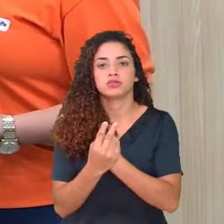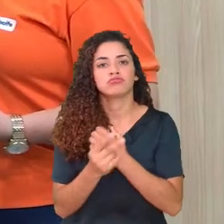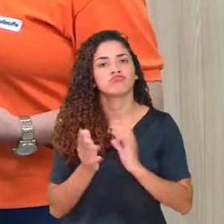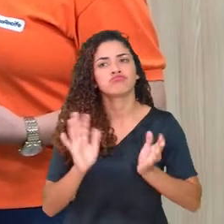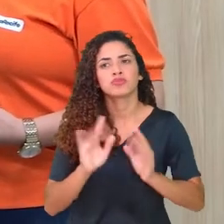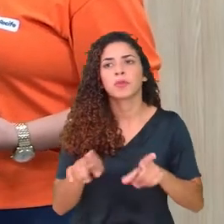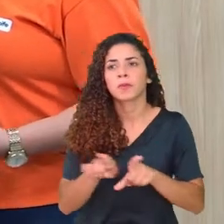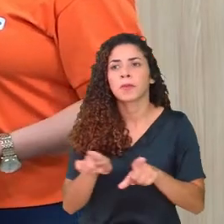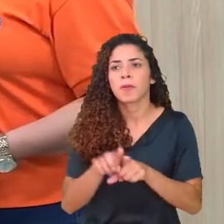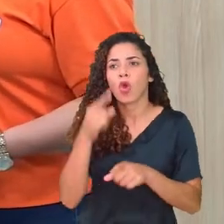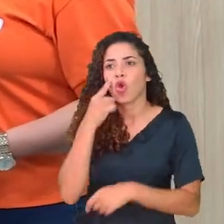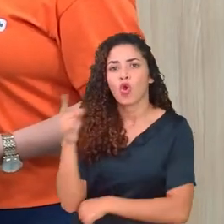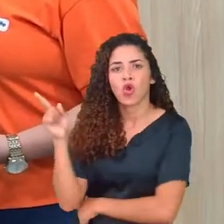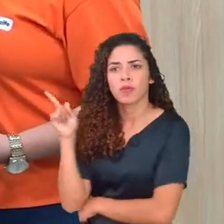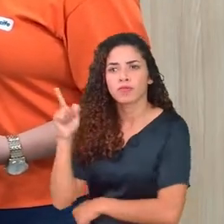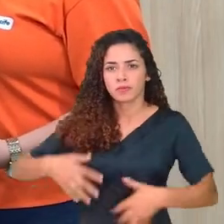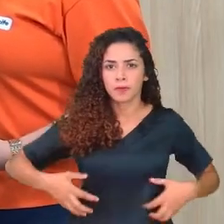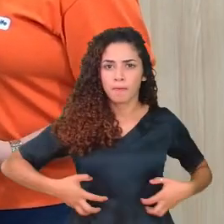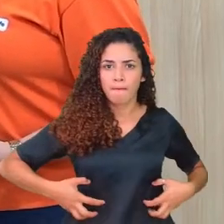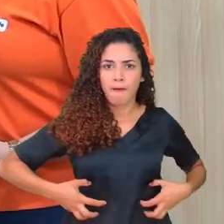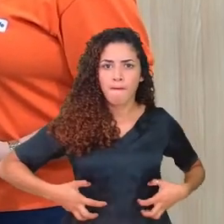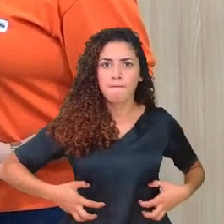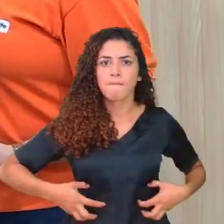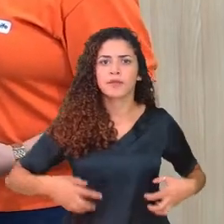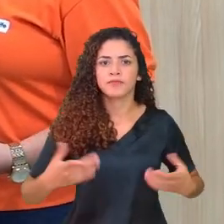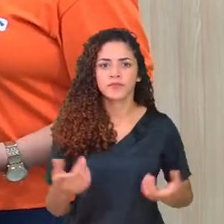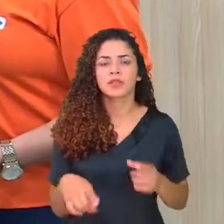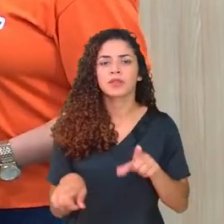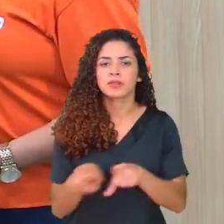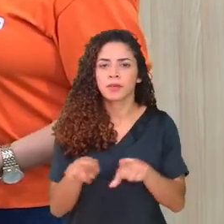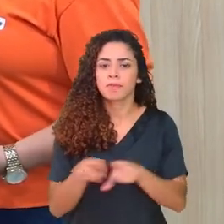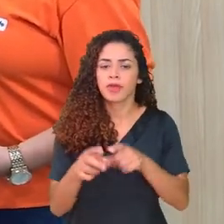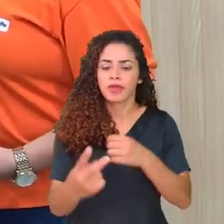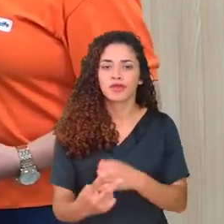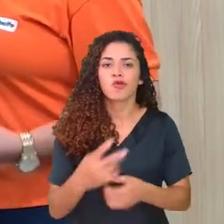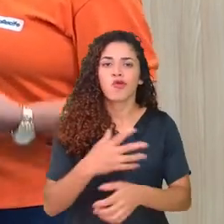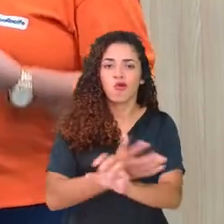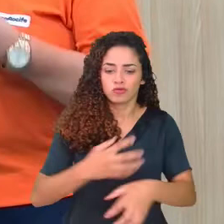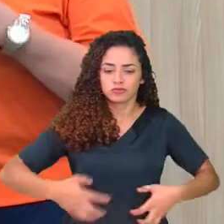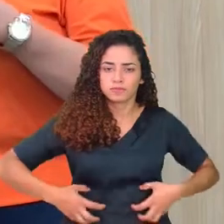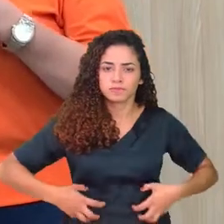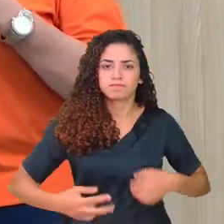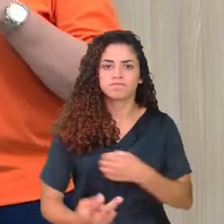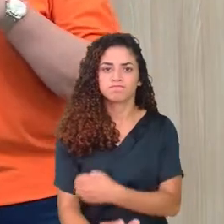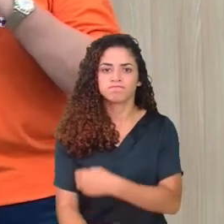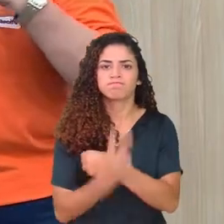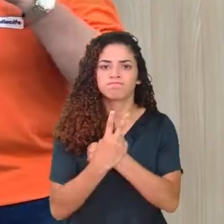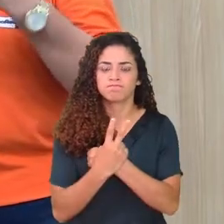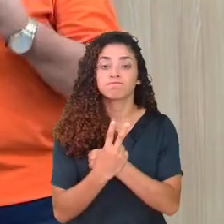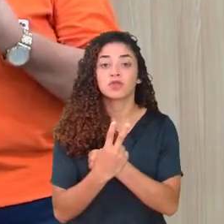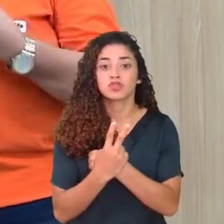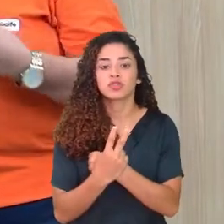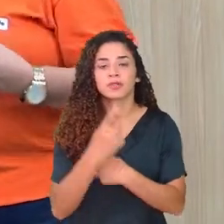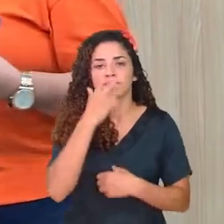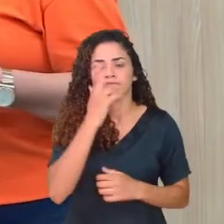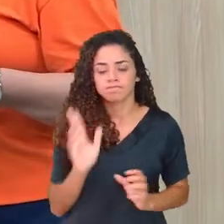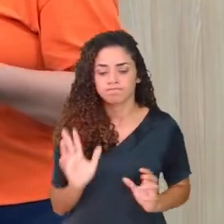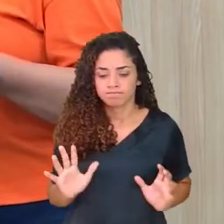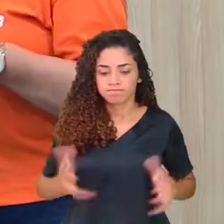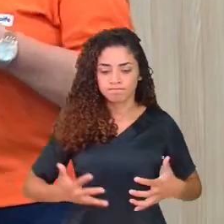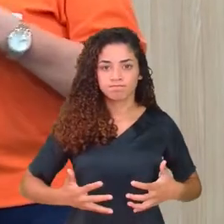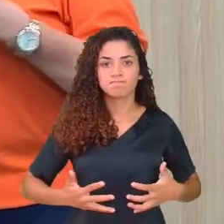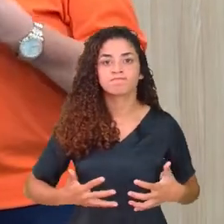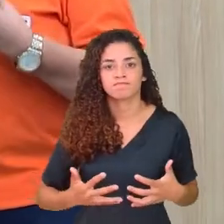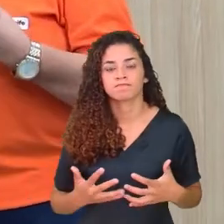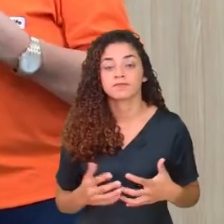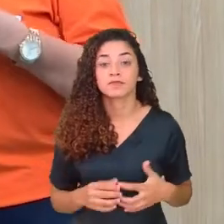caixa torácica, funcionando, que daqui a pouco eu vou para o esqueleto, funcionando como uma verdadeira gaiola, protegendo aí